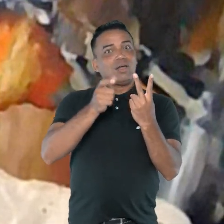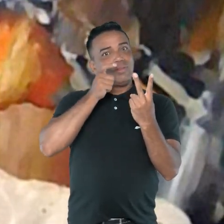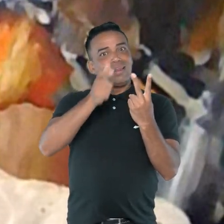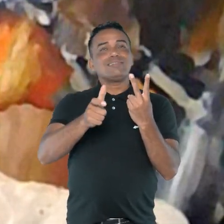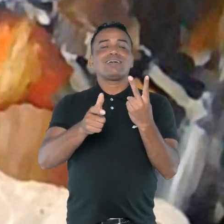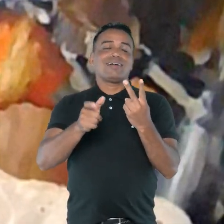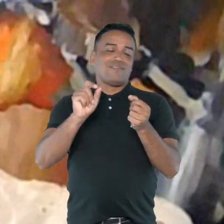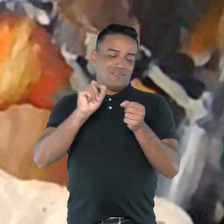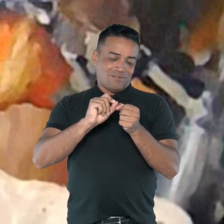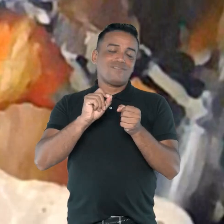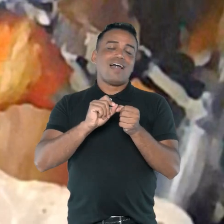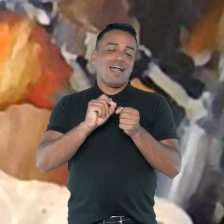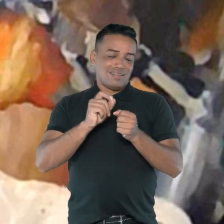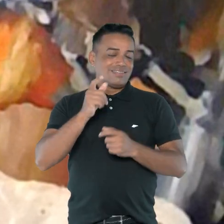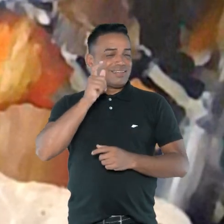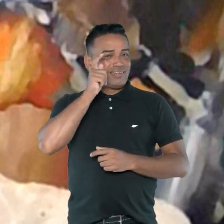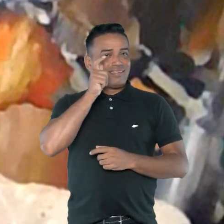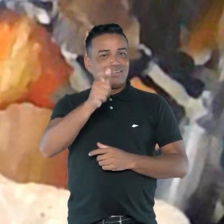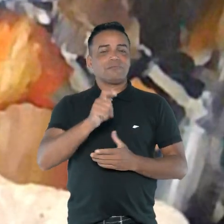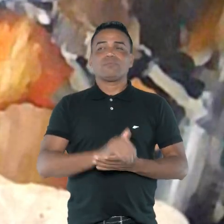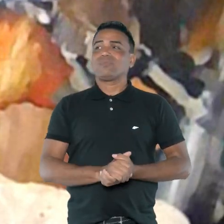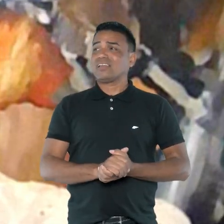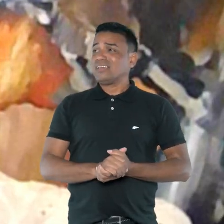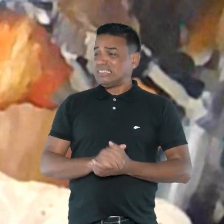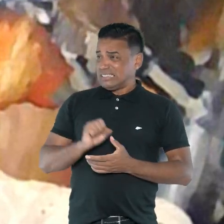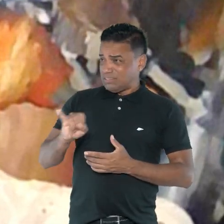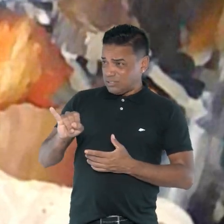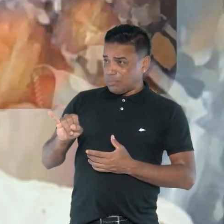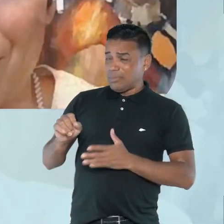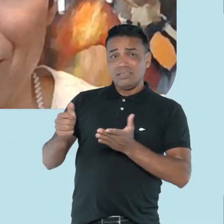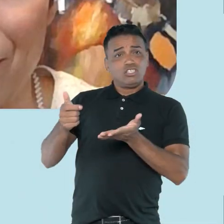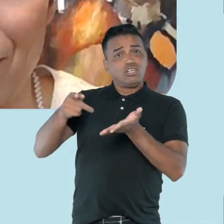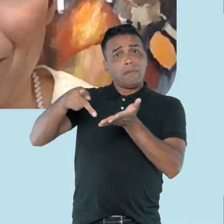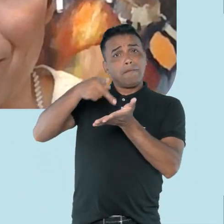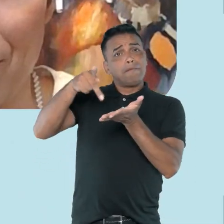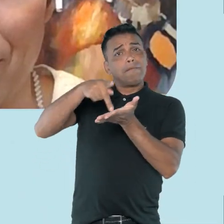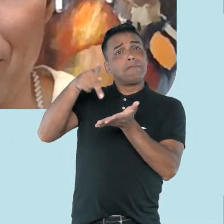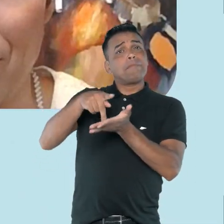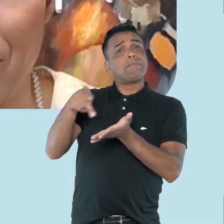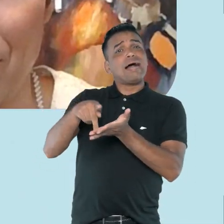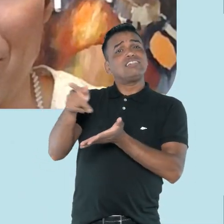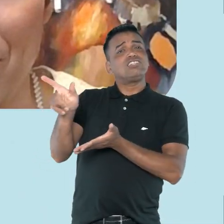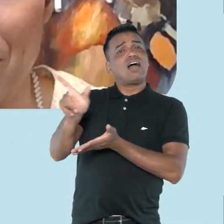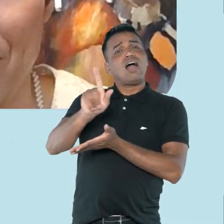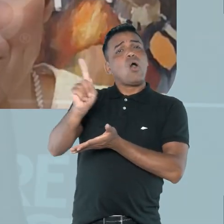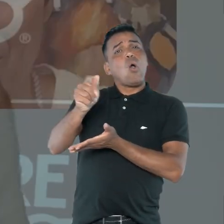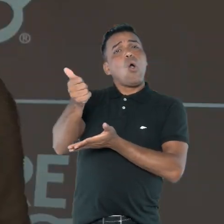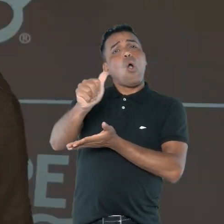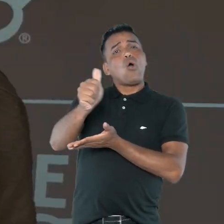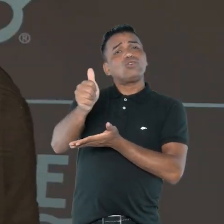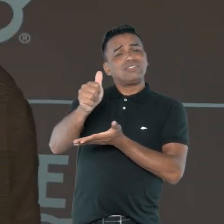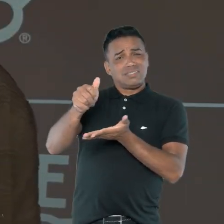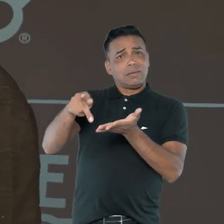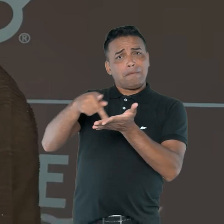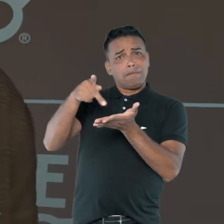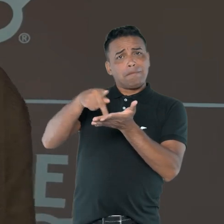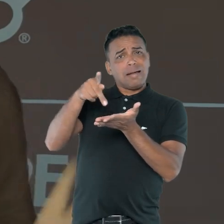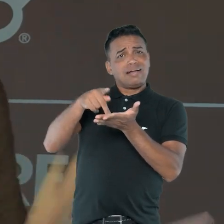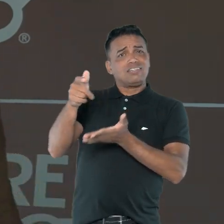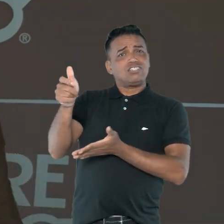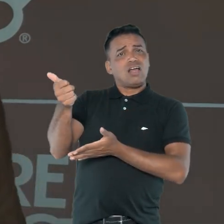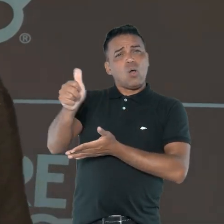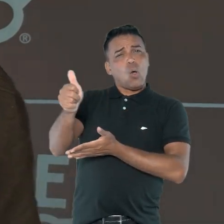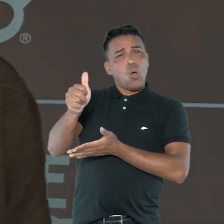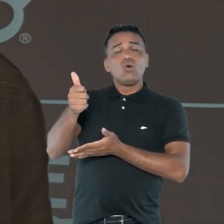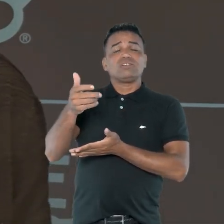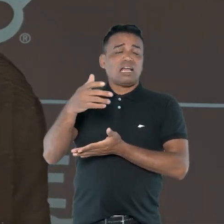disso. É, se você me permite, na página 11, eu acho que tem um pouquinho do que a gente está falando agora e aí